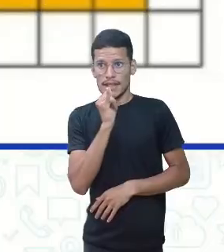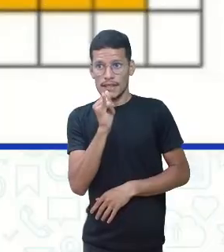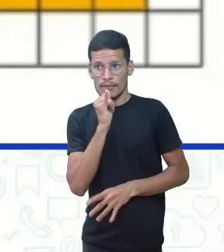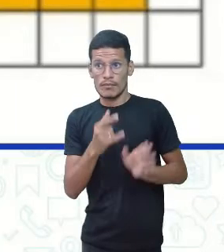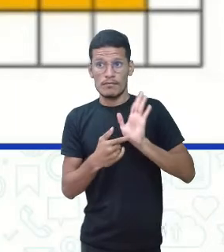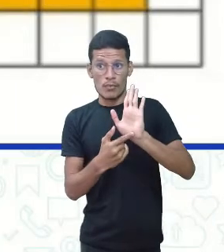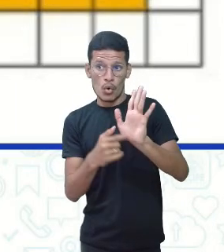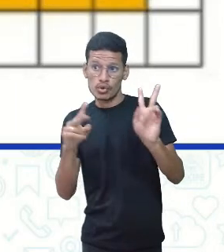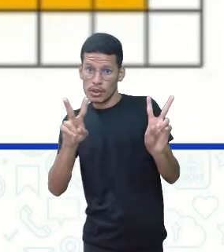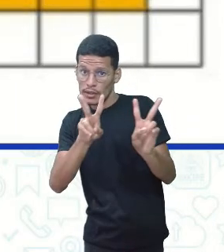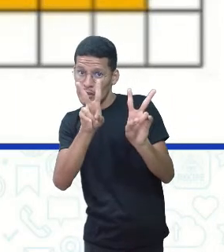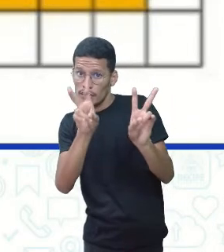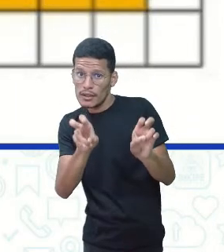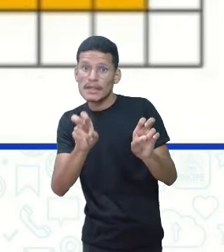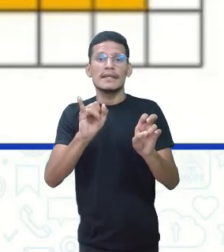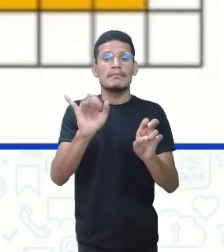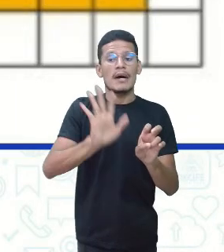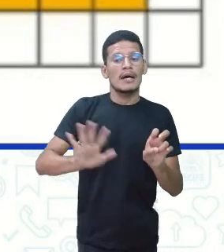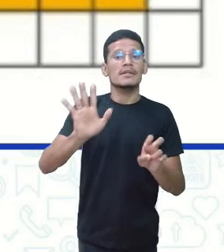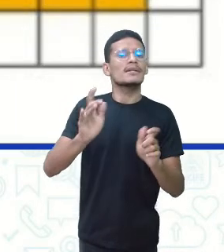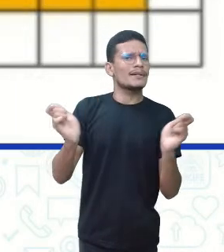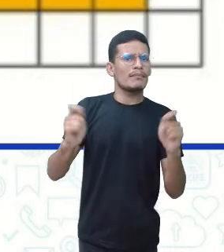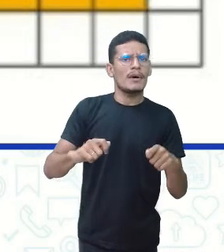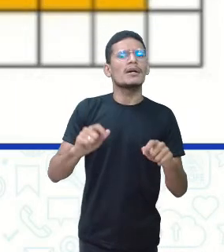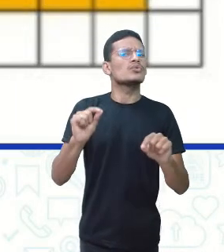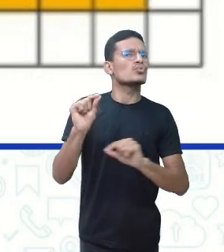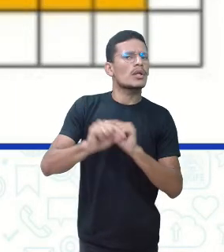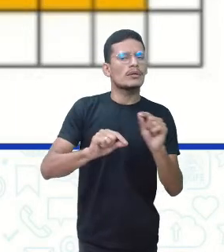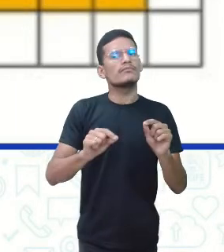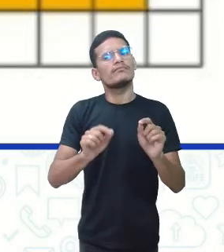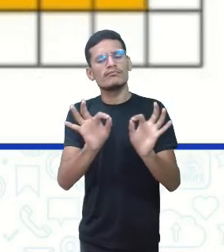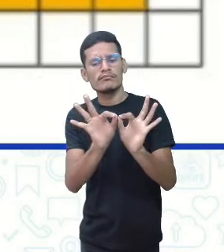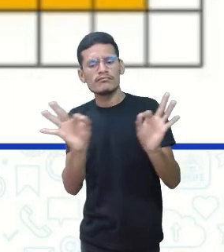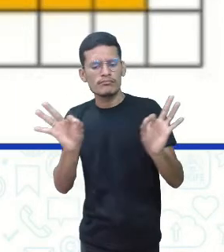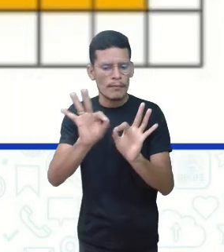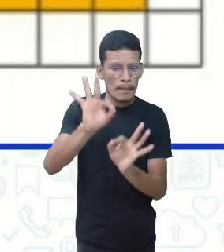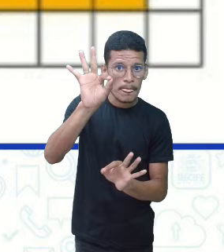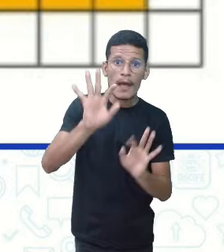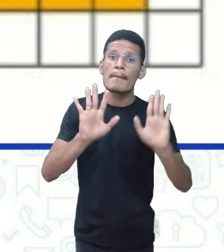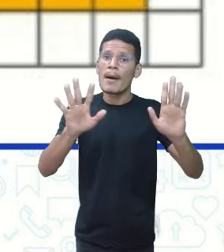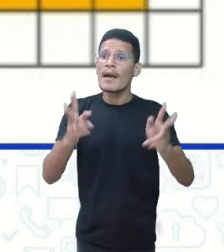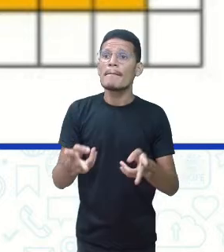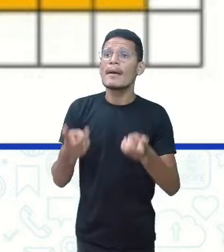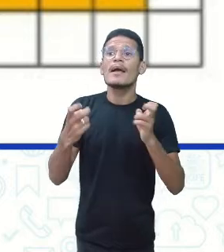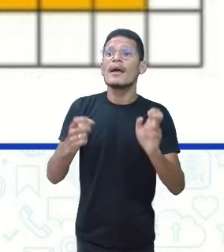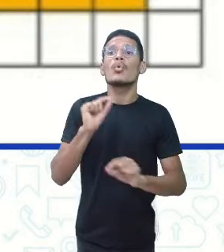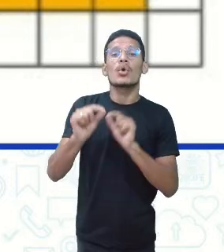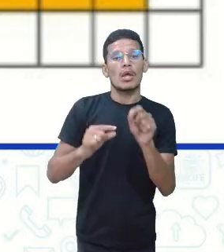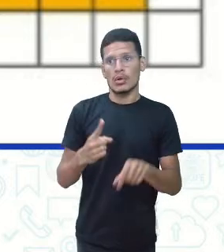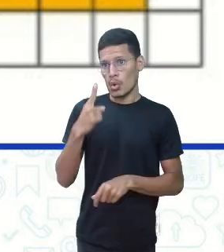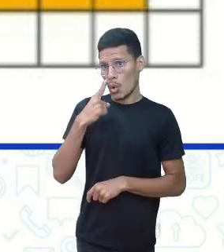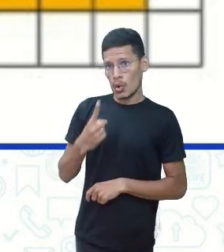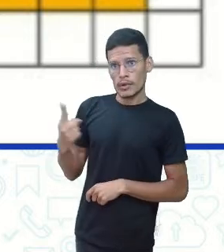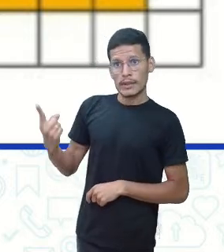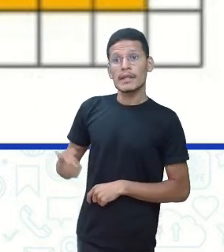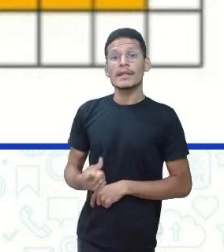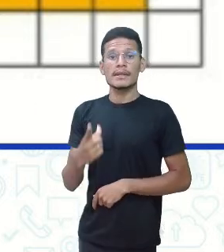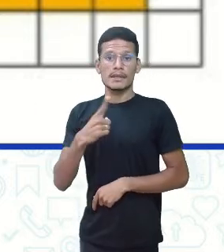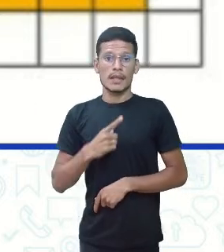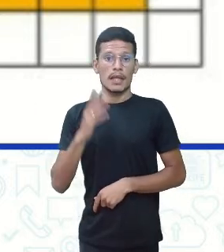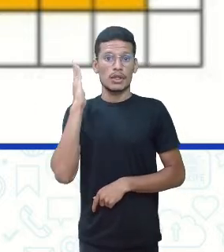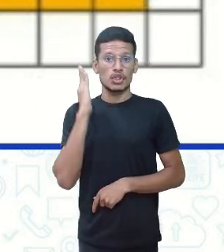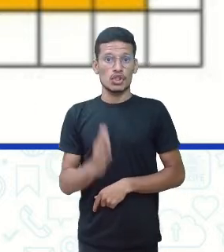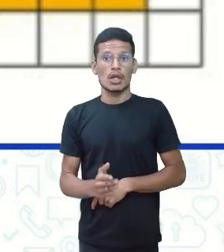em tese, uma ideia de uma figura que poderia ter sido ampliada. Mas o que é que a gente começa a perceber? Apesar de eu ter a